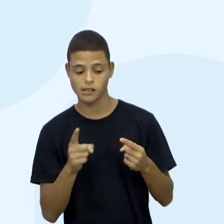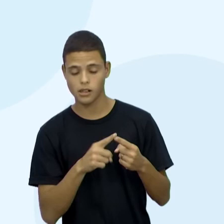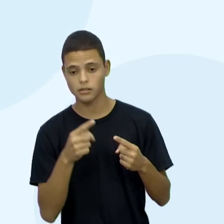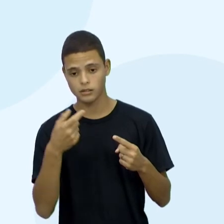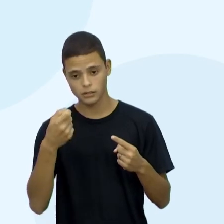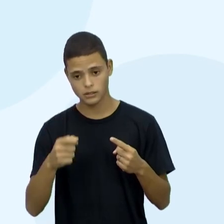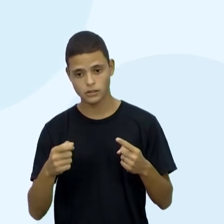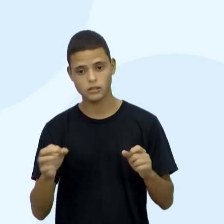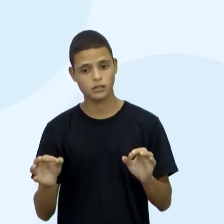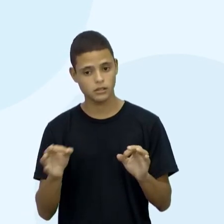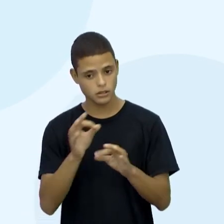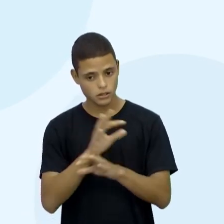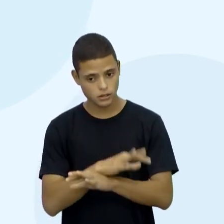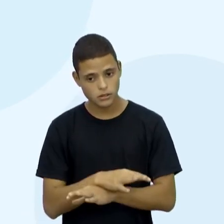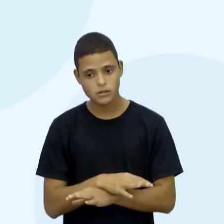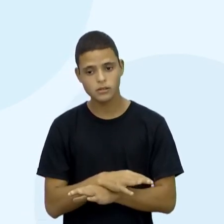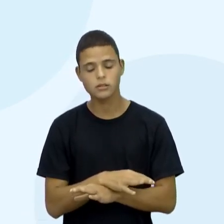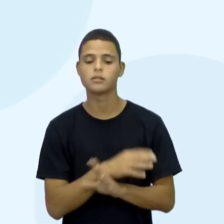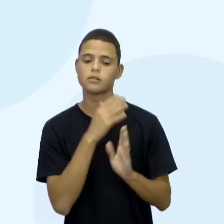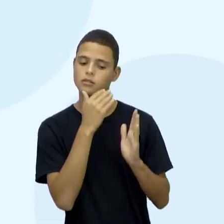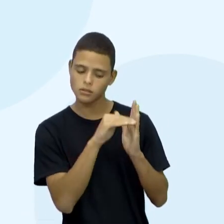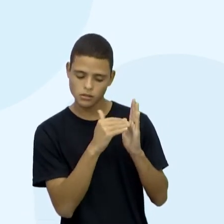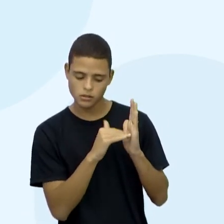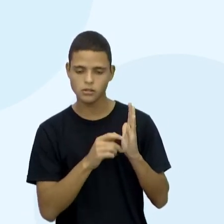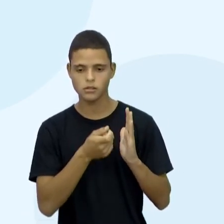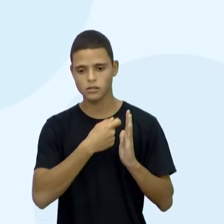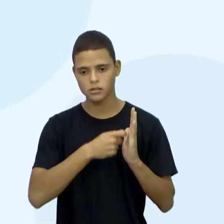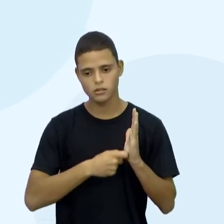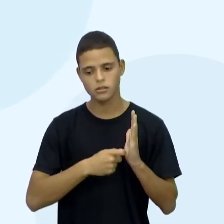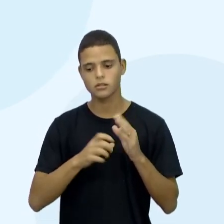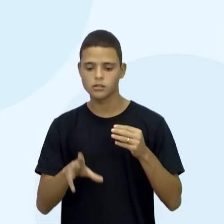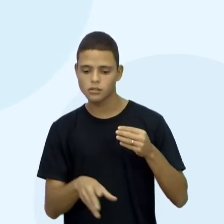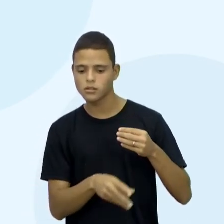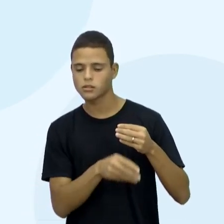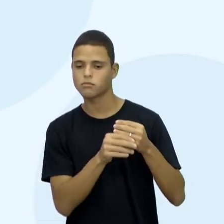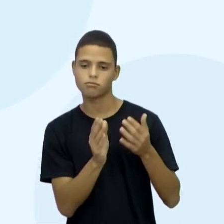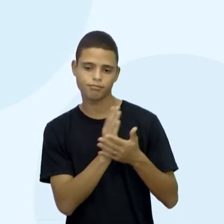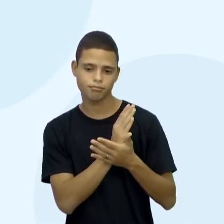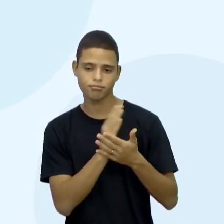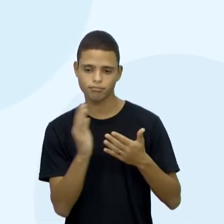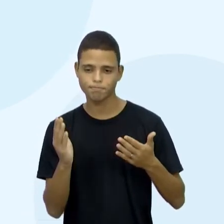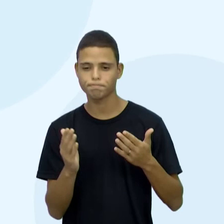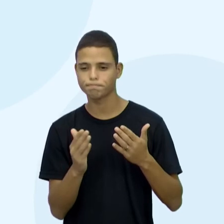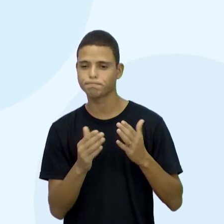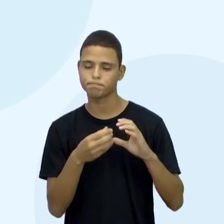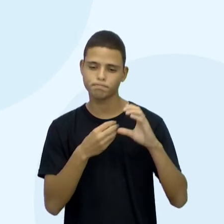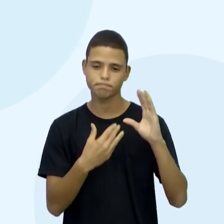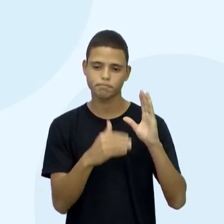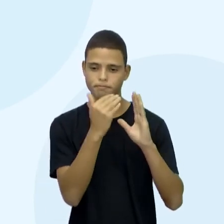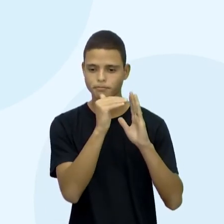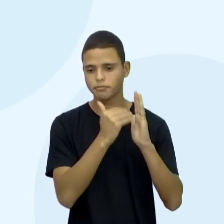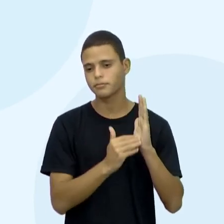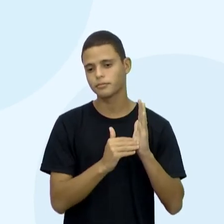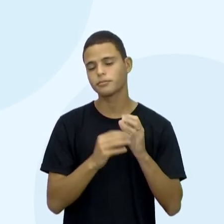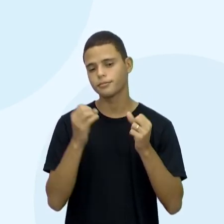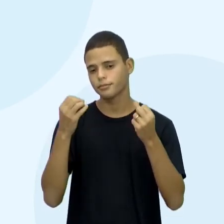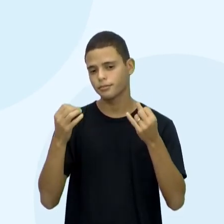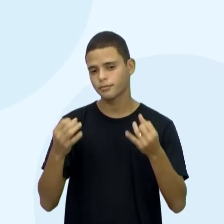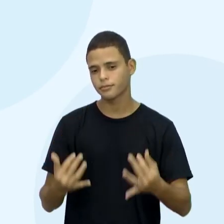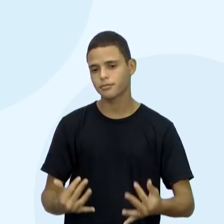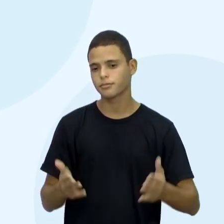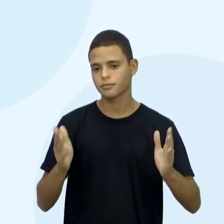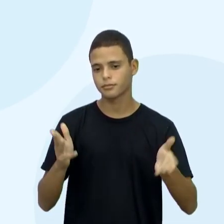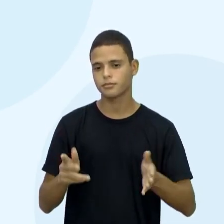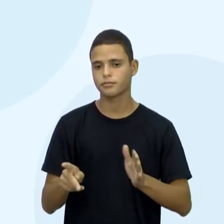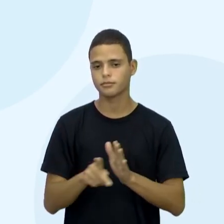deve concluir esse roteiro, né, escrito, né, acrescentem aí esses elementos que a gente falou hoje sobre o funcionamento